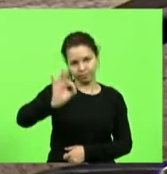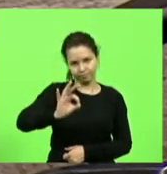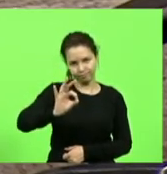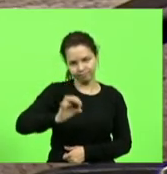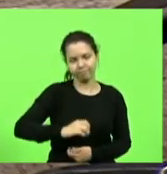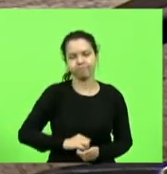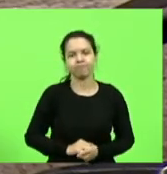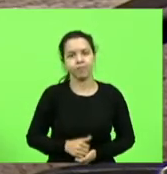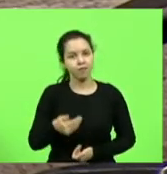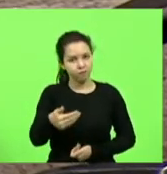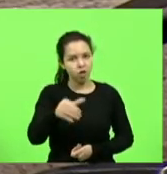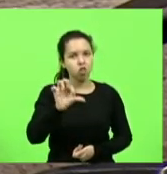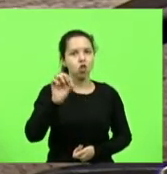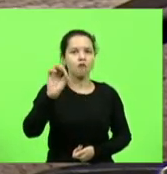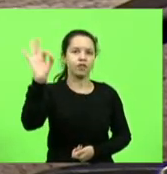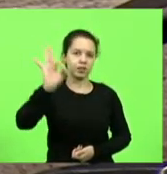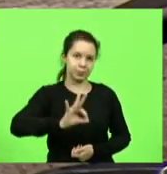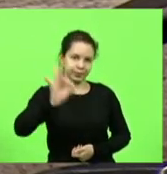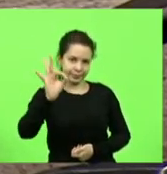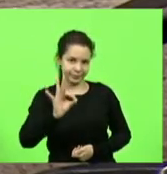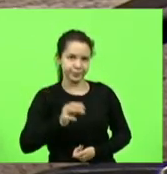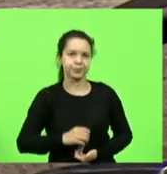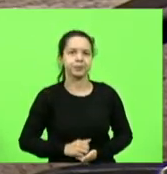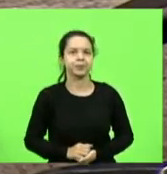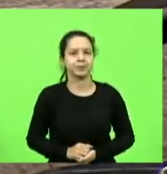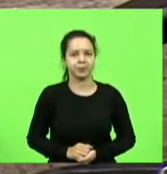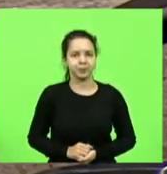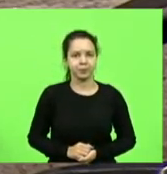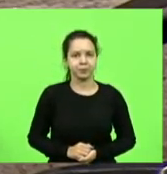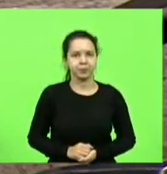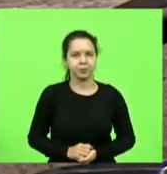90%. Vai ser 90%.